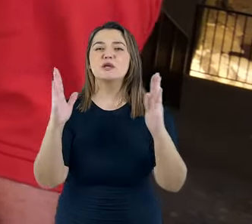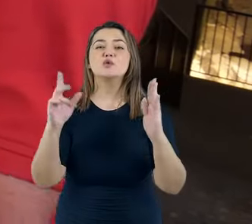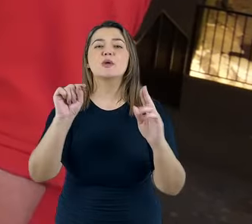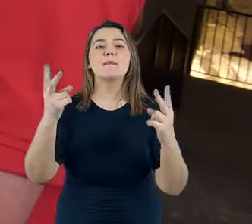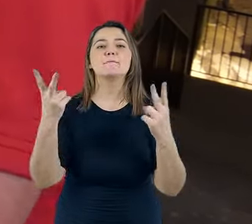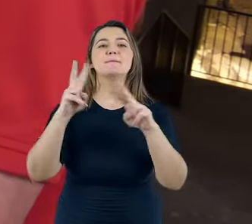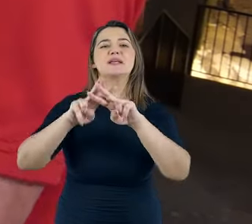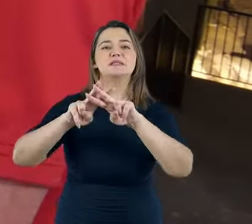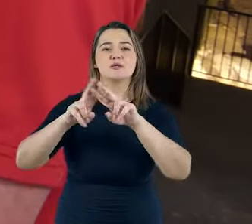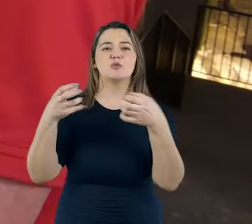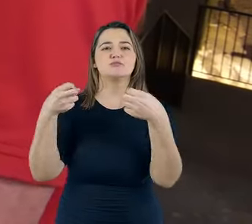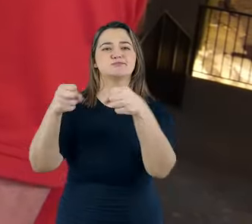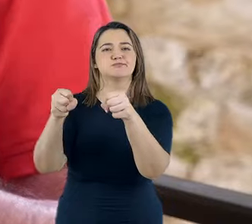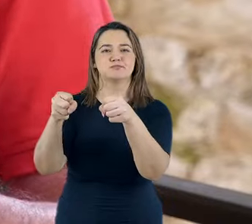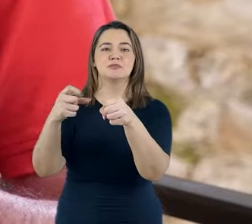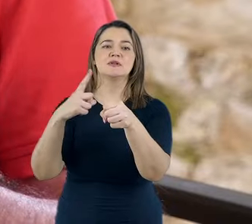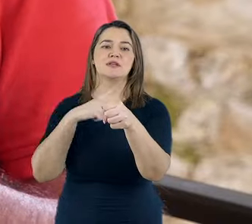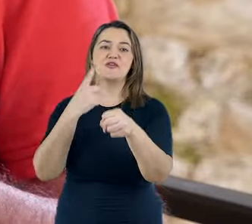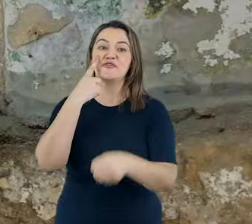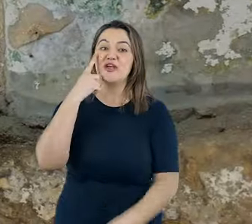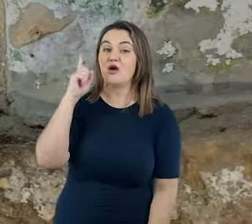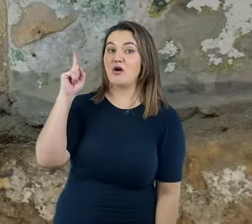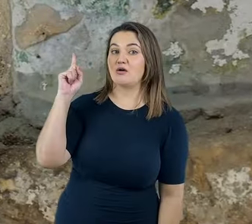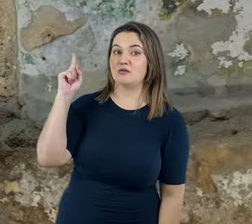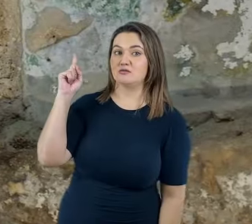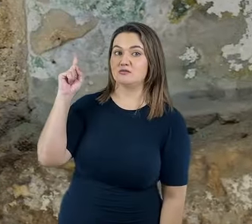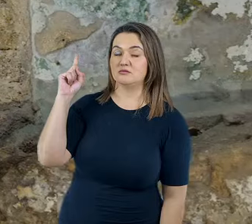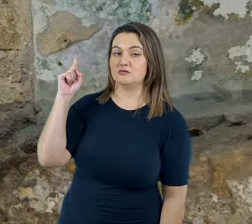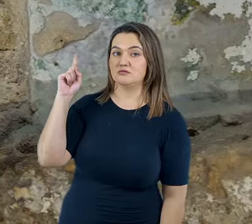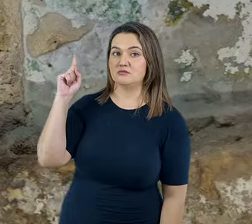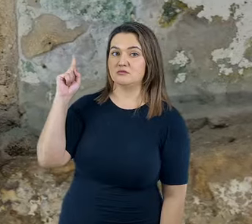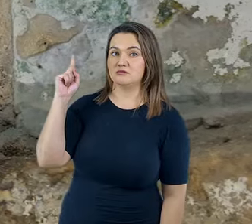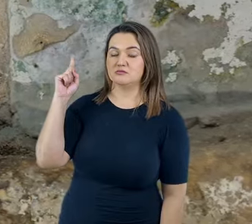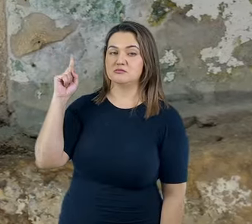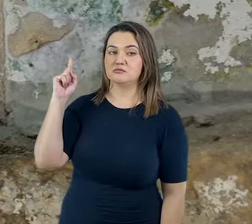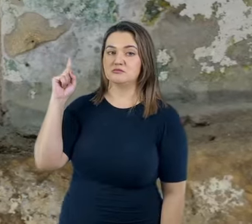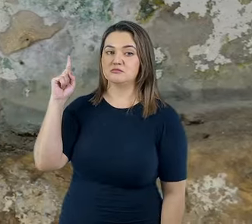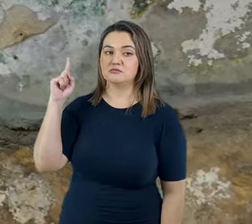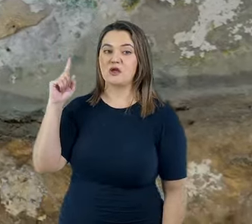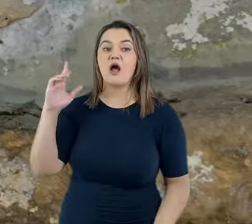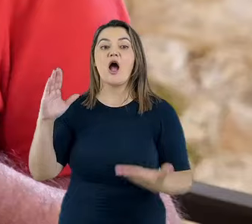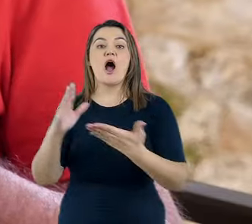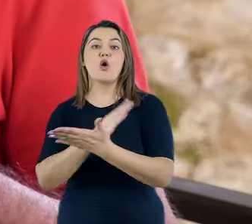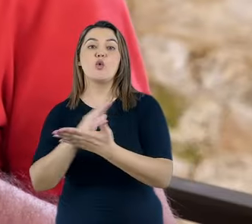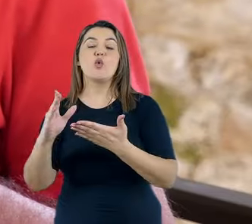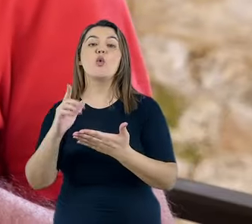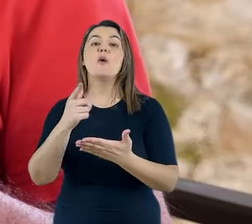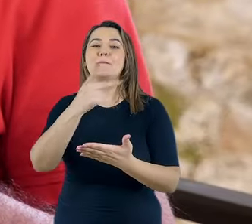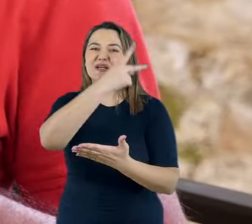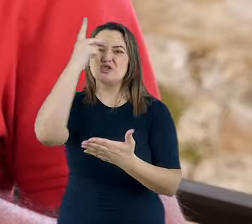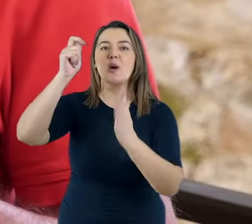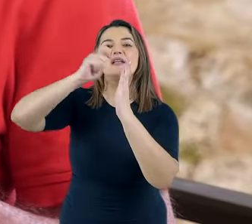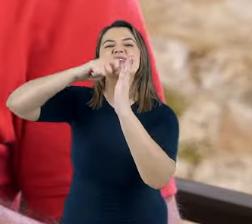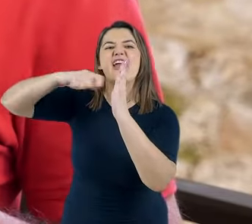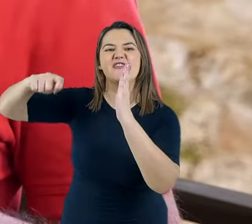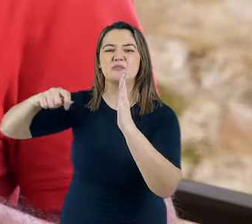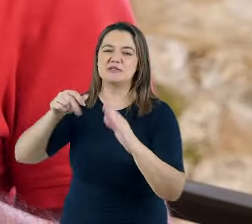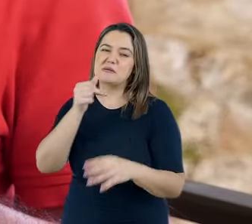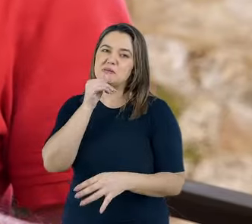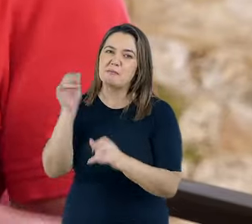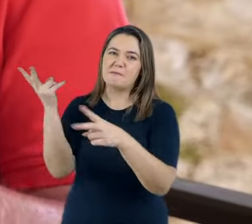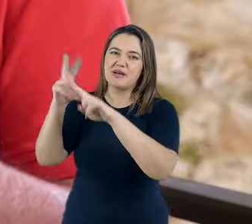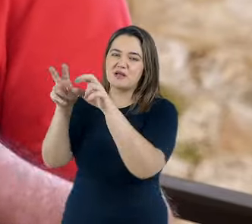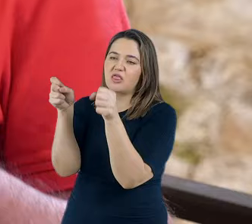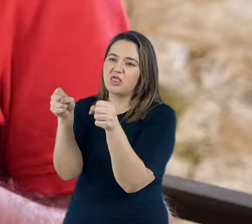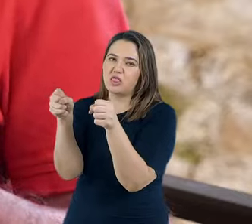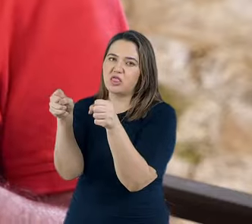dá para ver até hoje em dia, dá para ver azulejos, dá para ver inclusive o que os prisioneiros escreveram nas paredes.